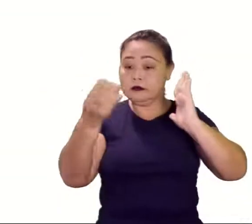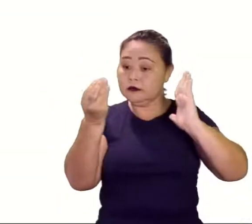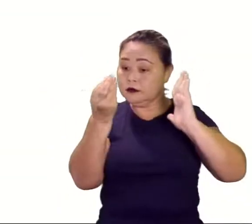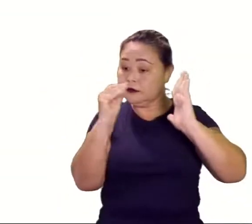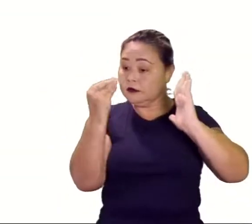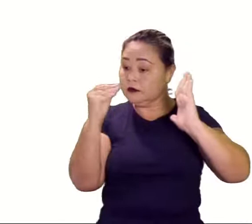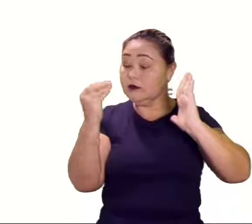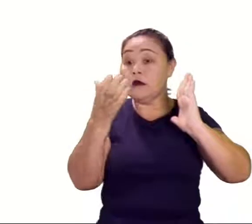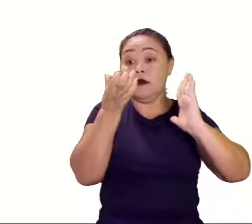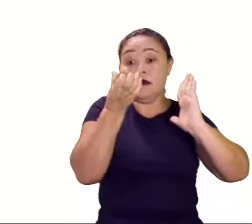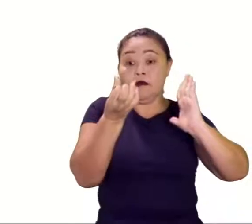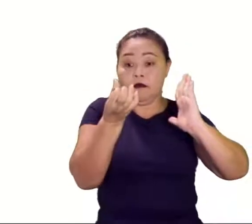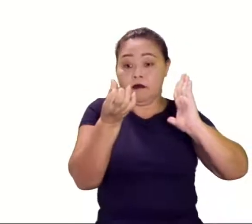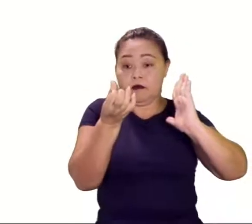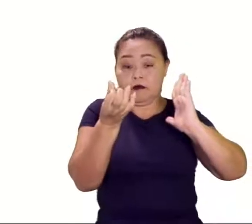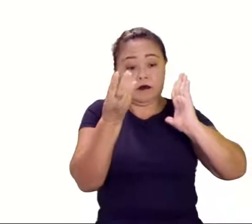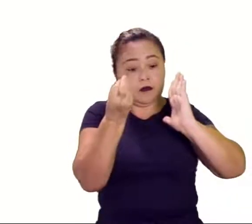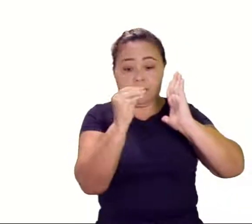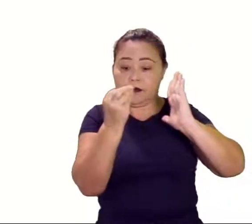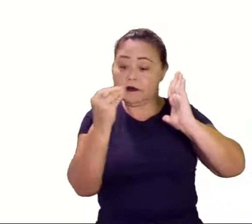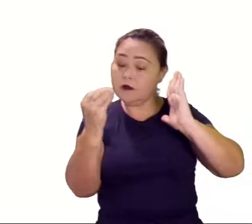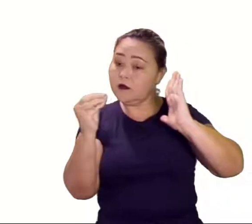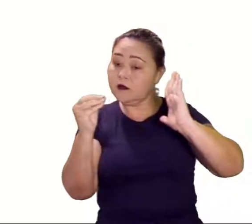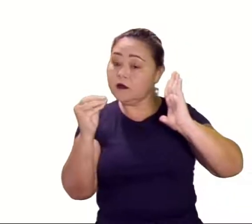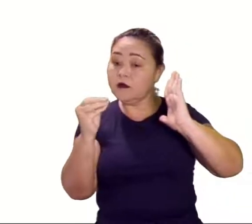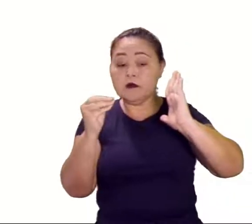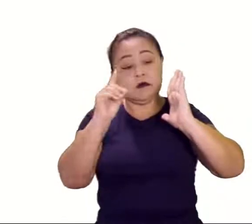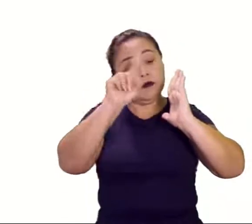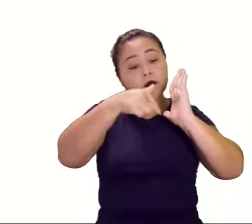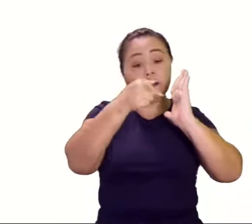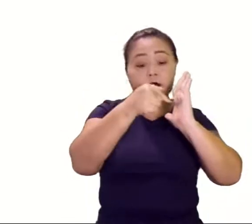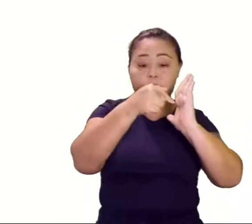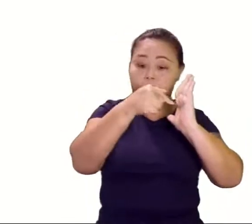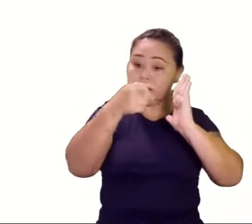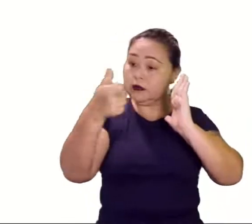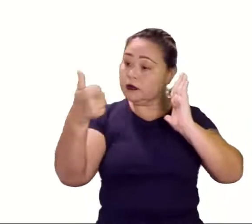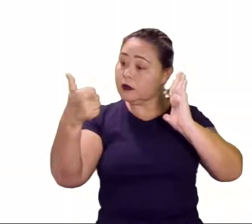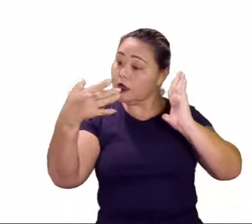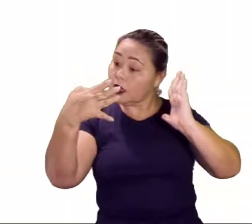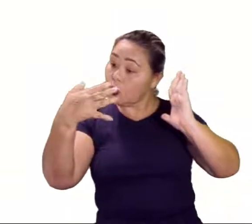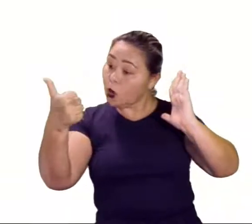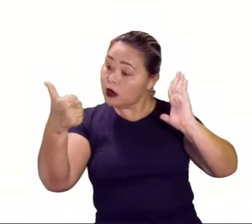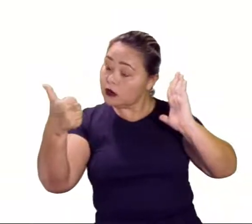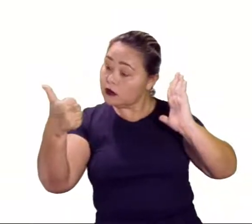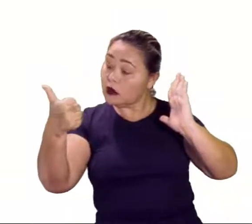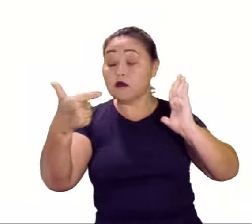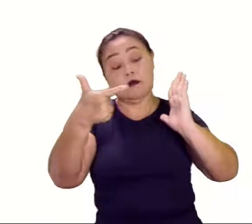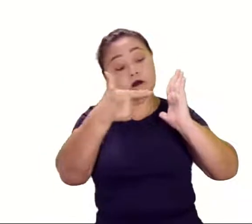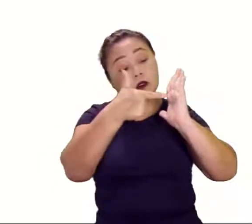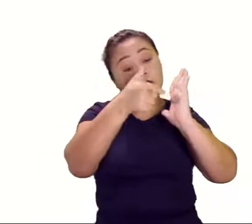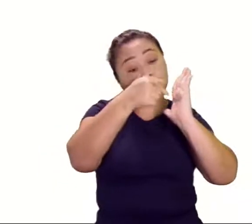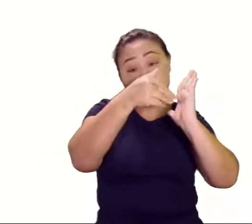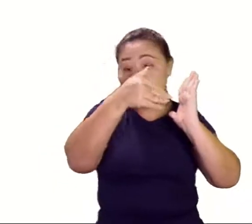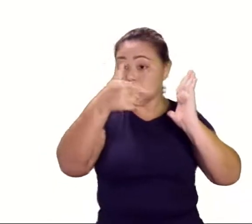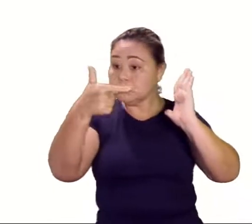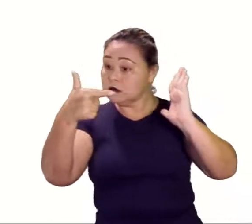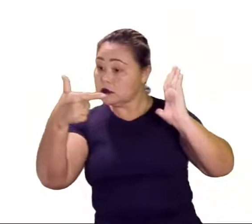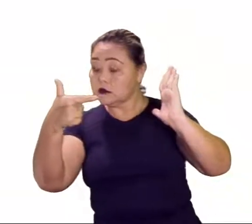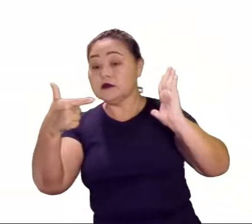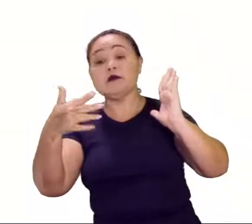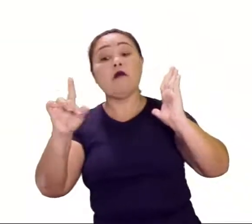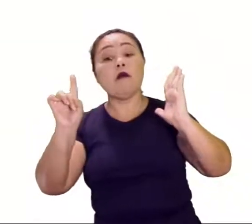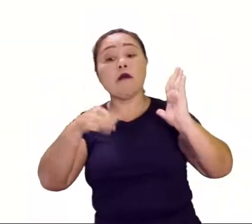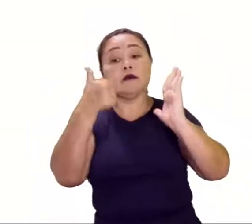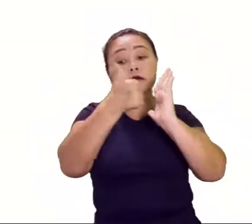Interpolar 6 meios aritméticos entre 7 e 42, de modo que o